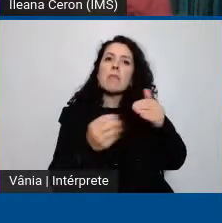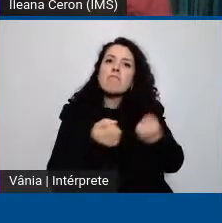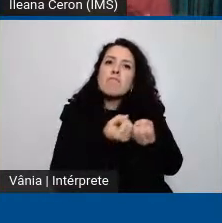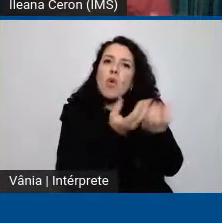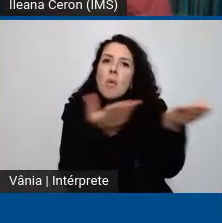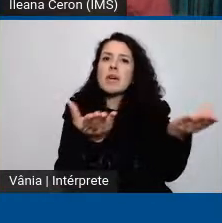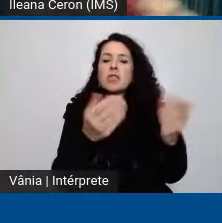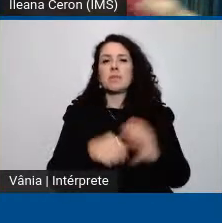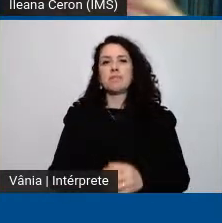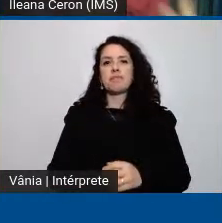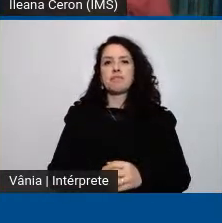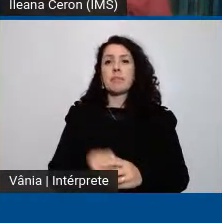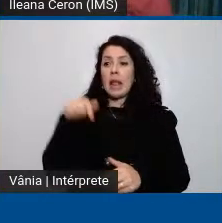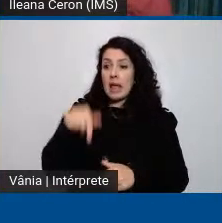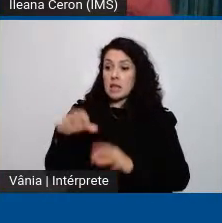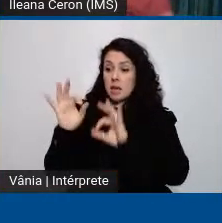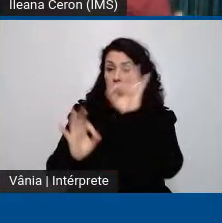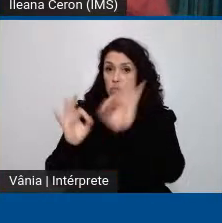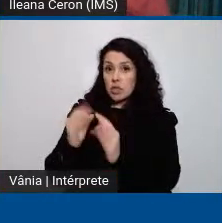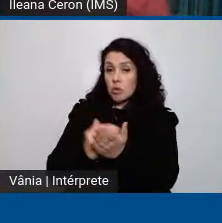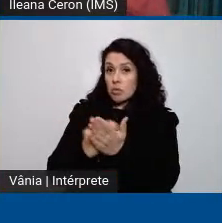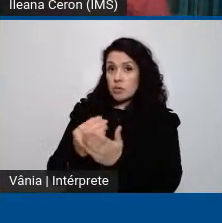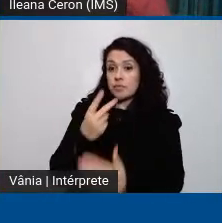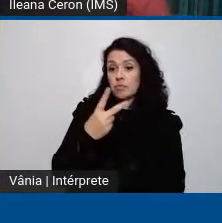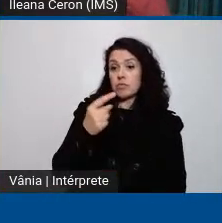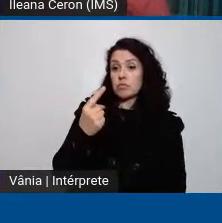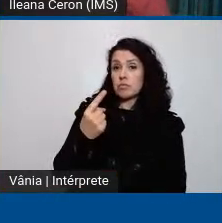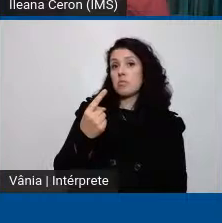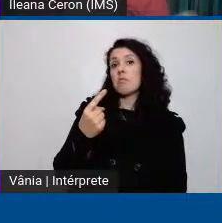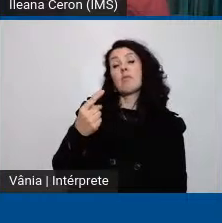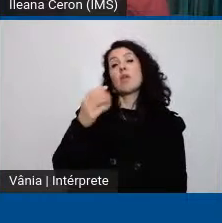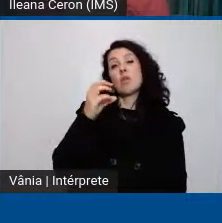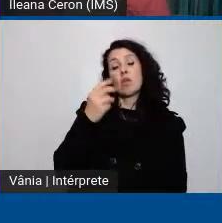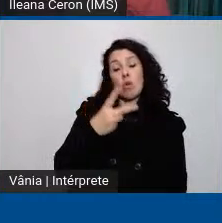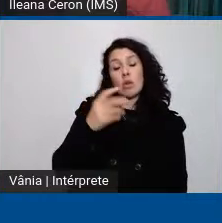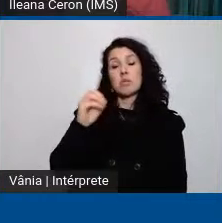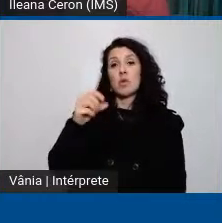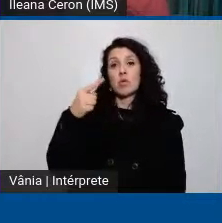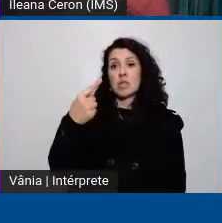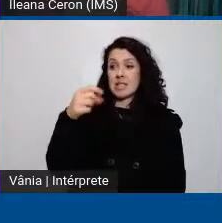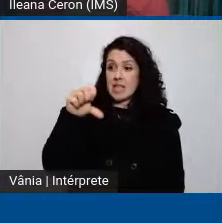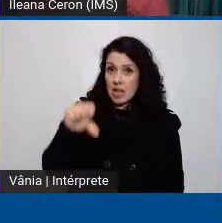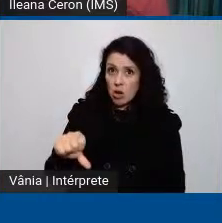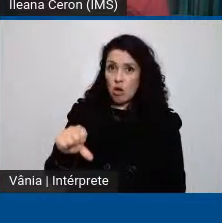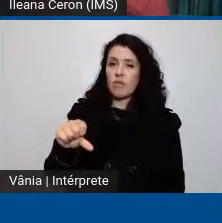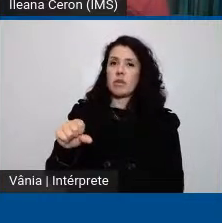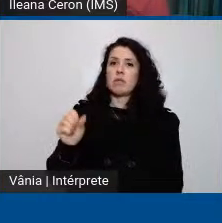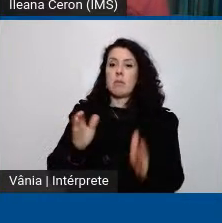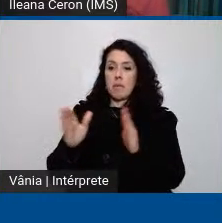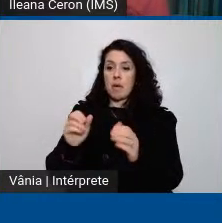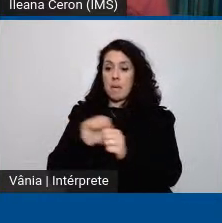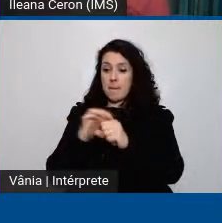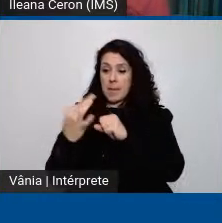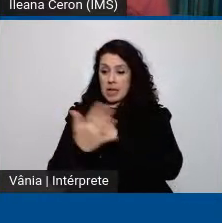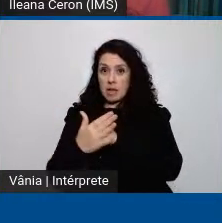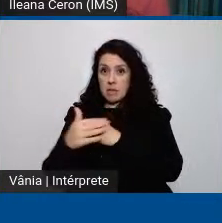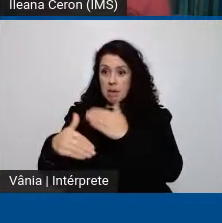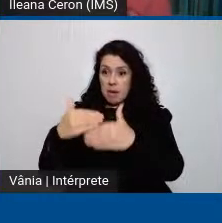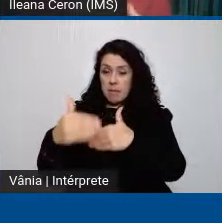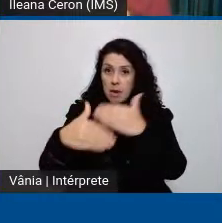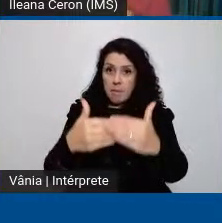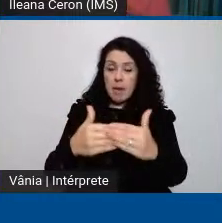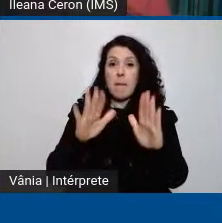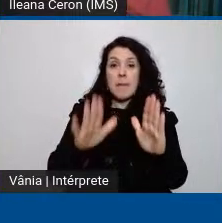em 2019, quer dizer, uma forma já concreta, né? Passou pela pandemia, e então, em 19 de outubro de